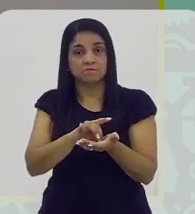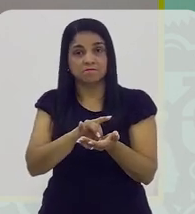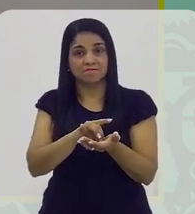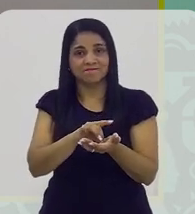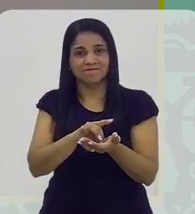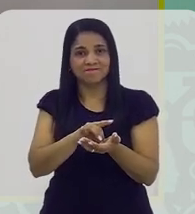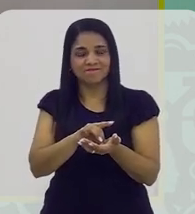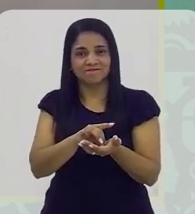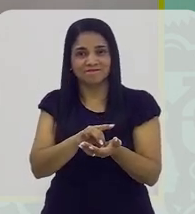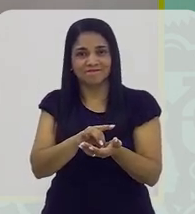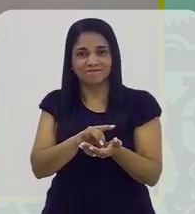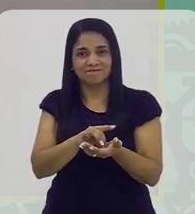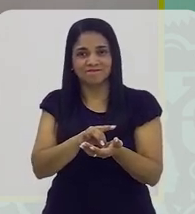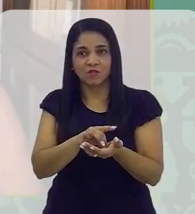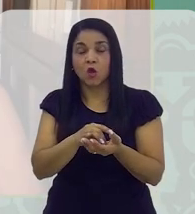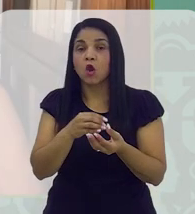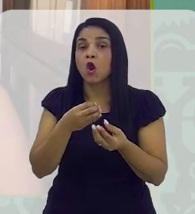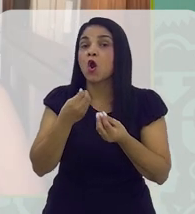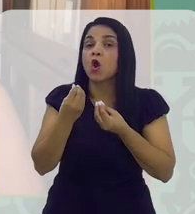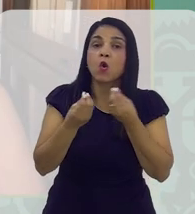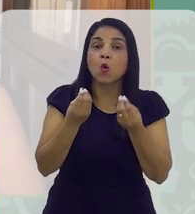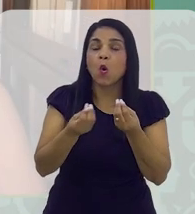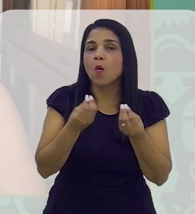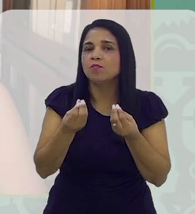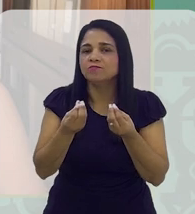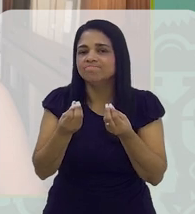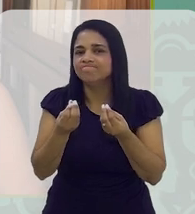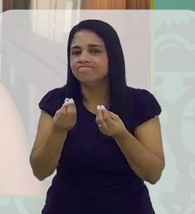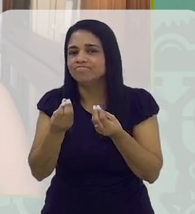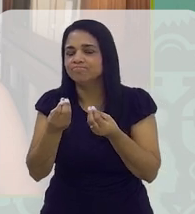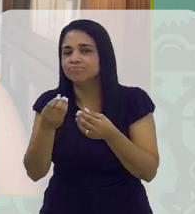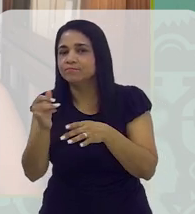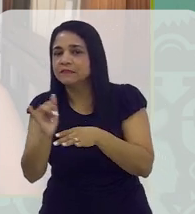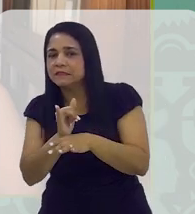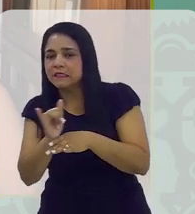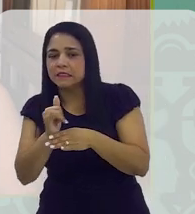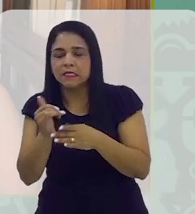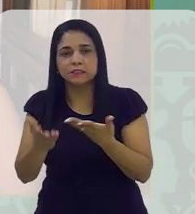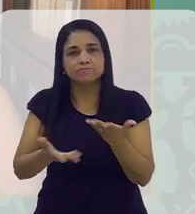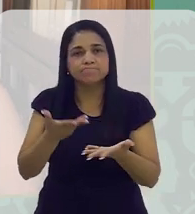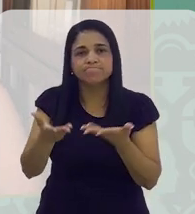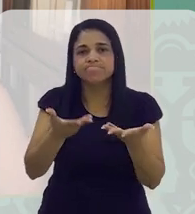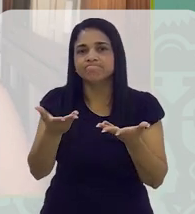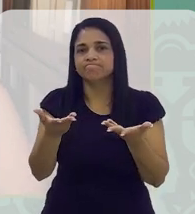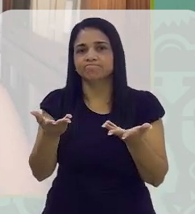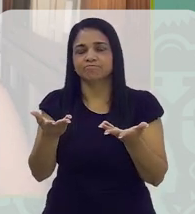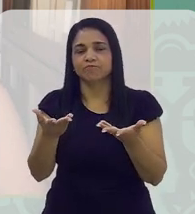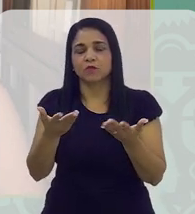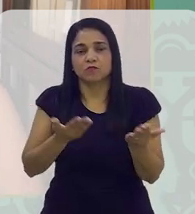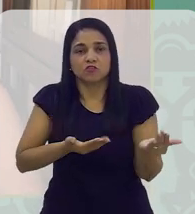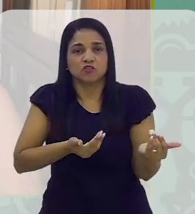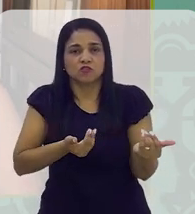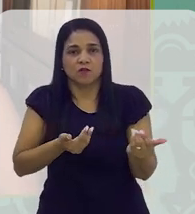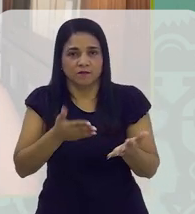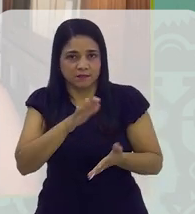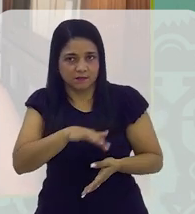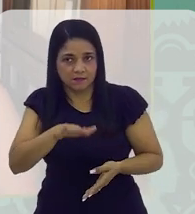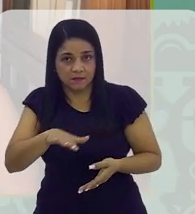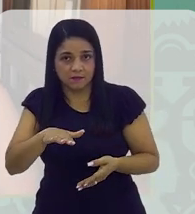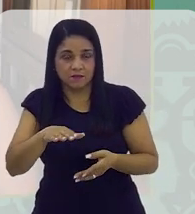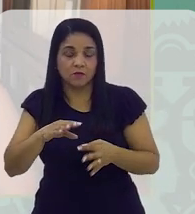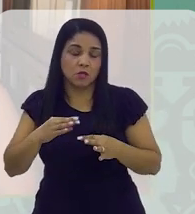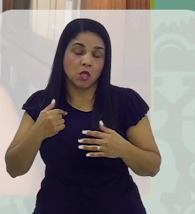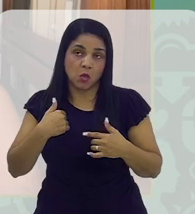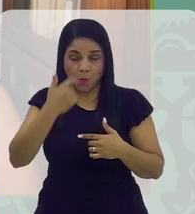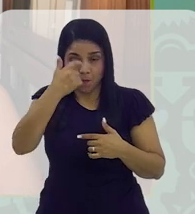da realidade, né? E como lidar com essas crianças e adolescentes? E eu parto do